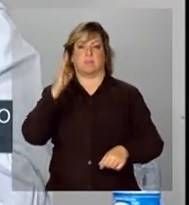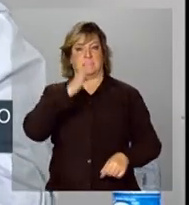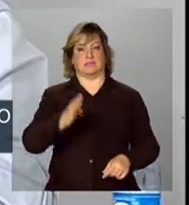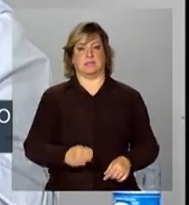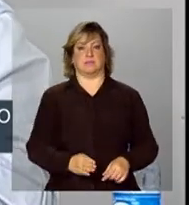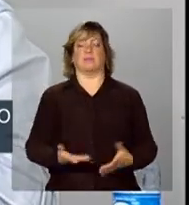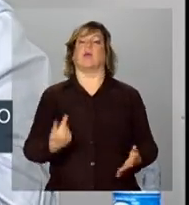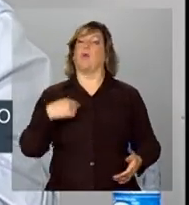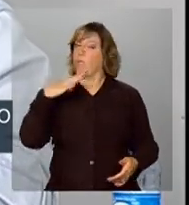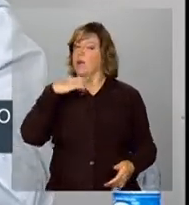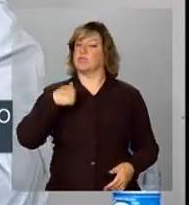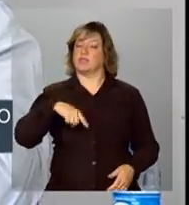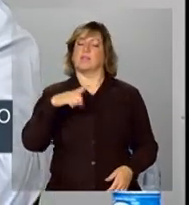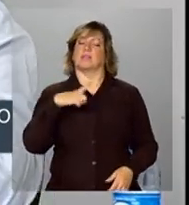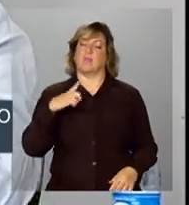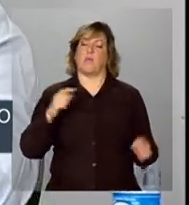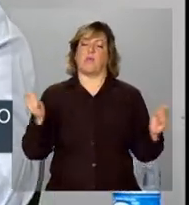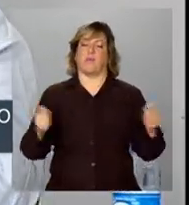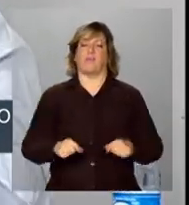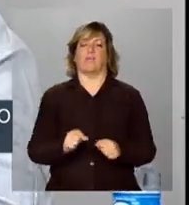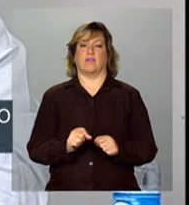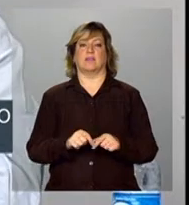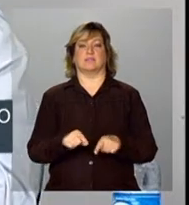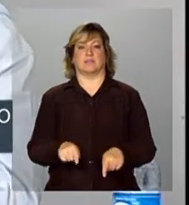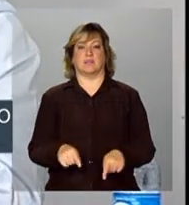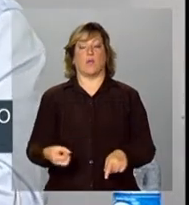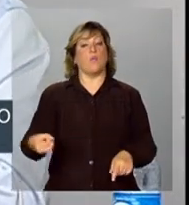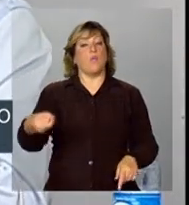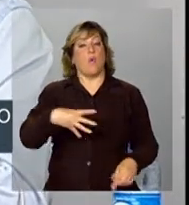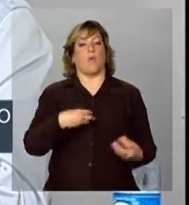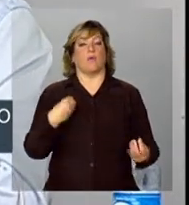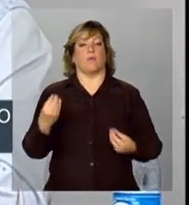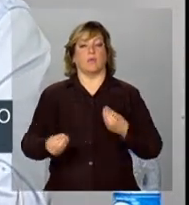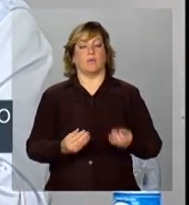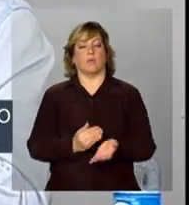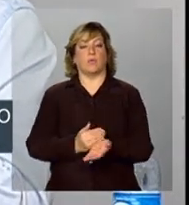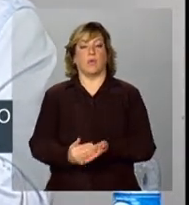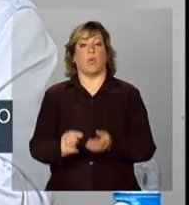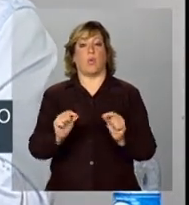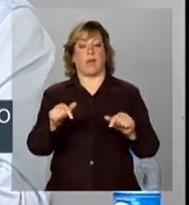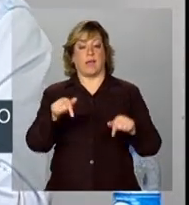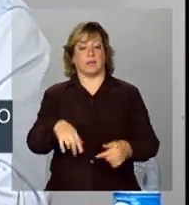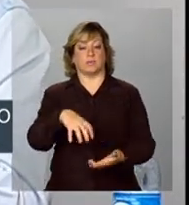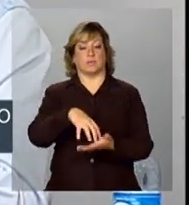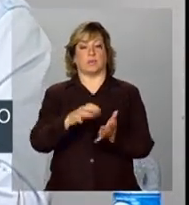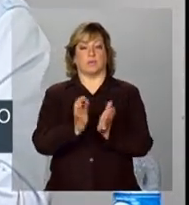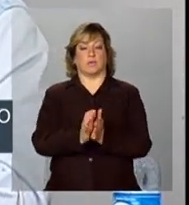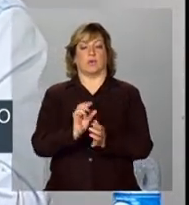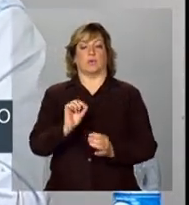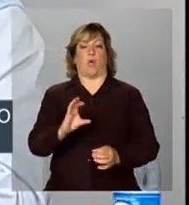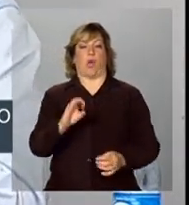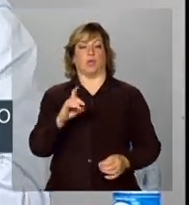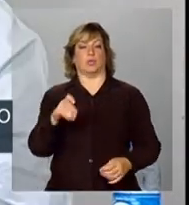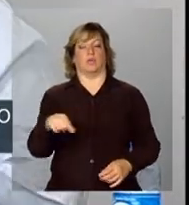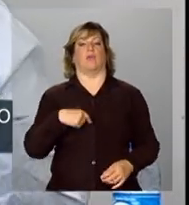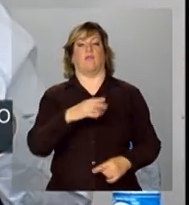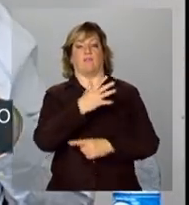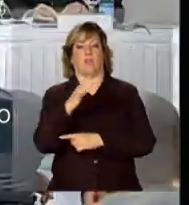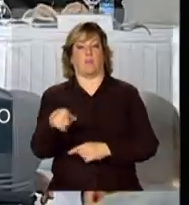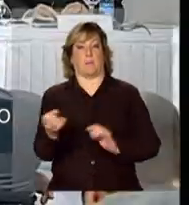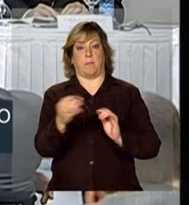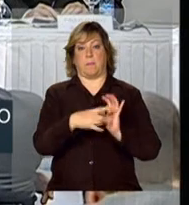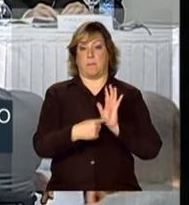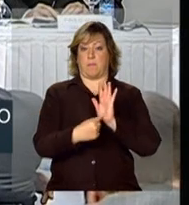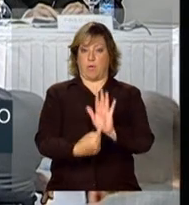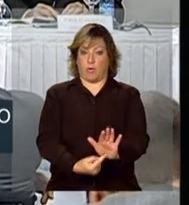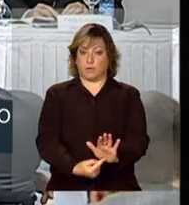temos condições hoje de fazê-lo de uma maneira inovadora, a partir do que esse movimento que o Código Florestal nos oferece, é um novo